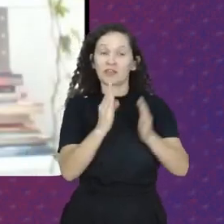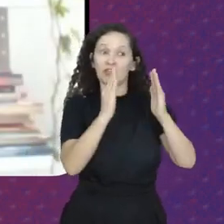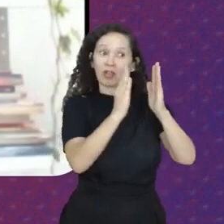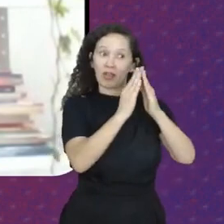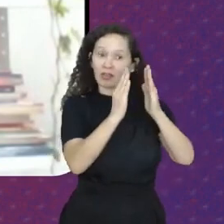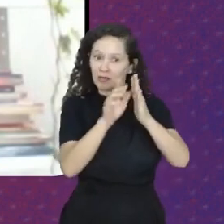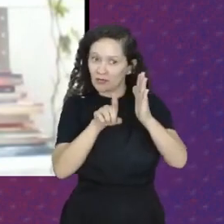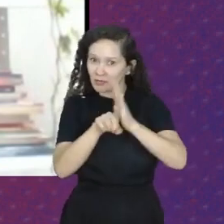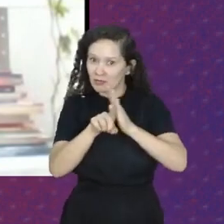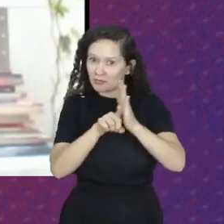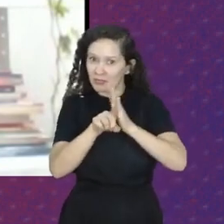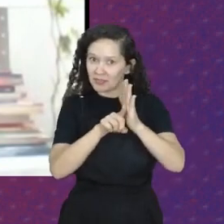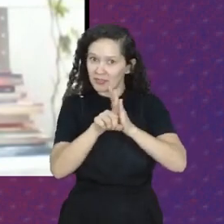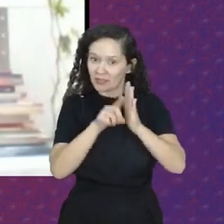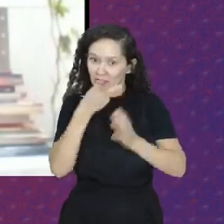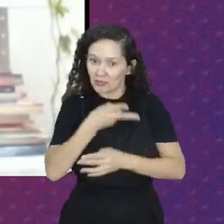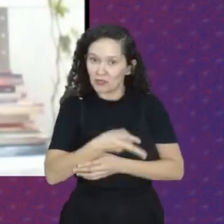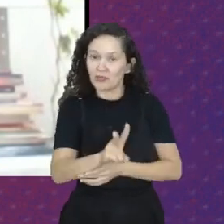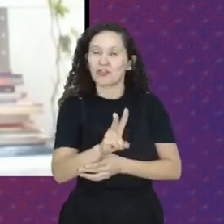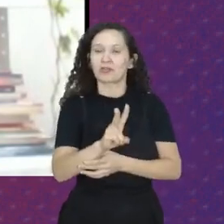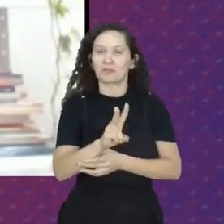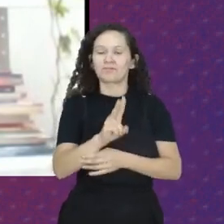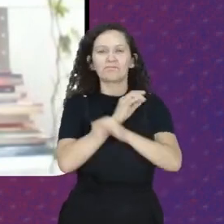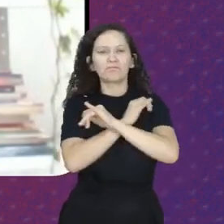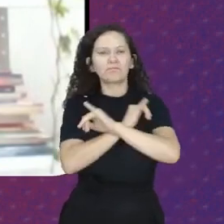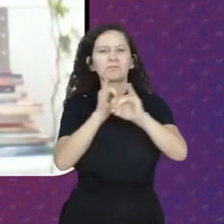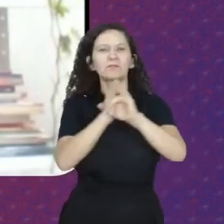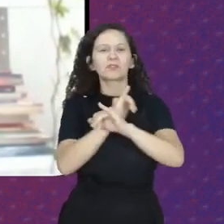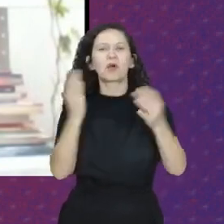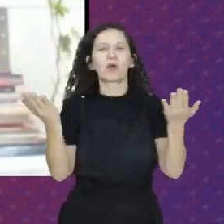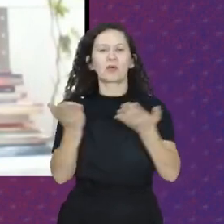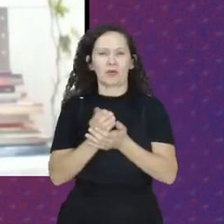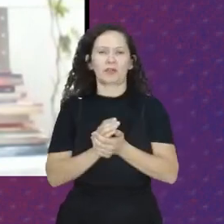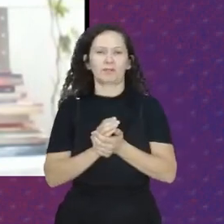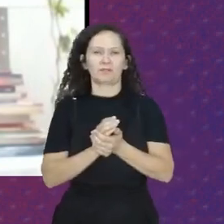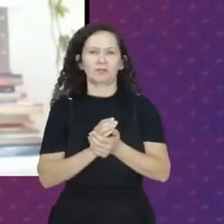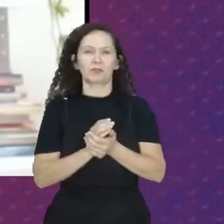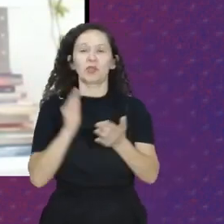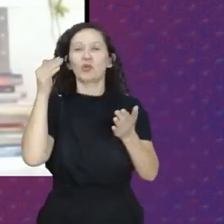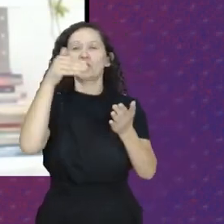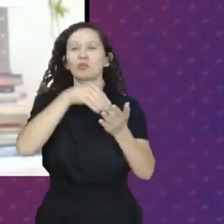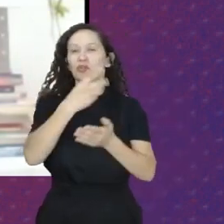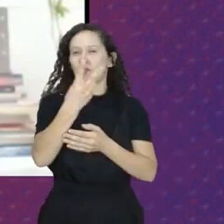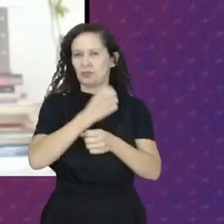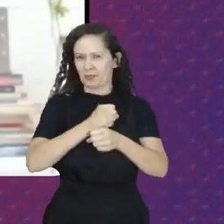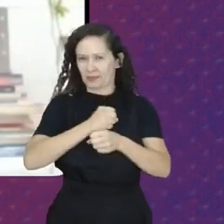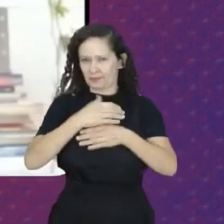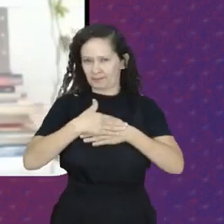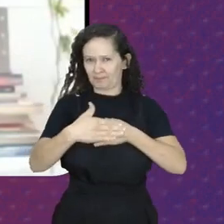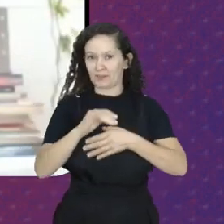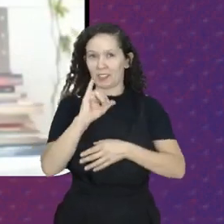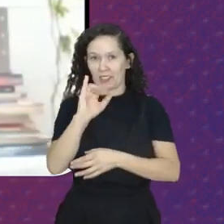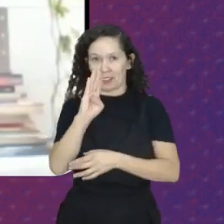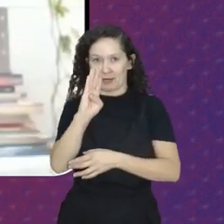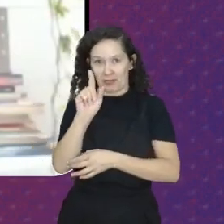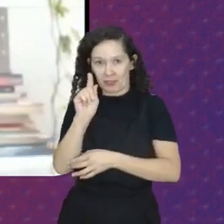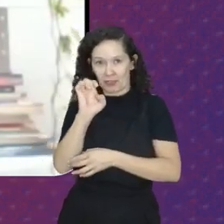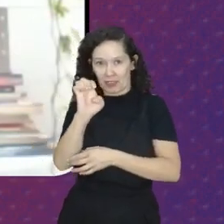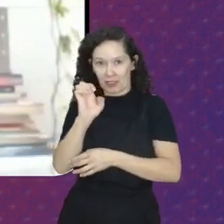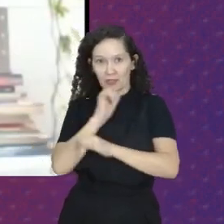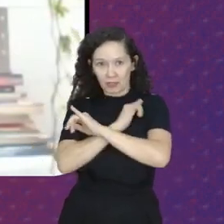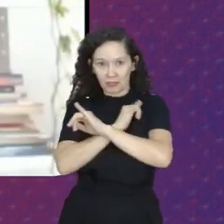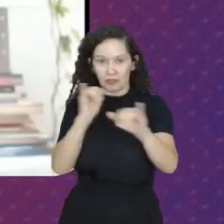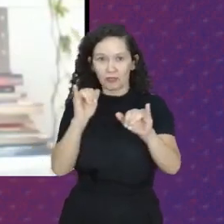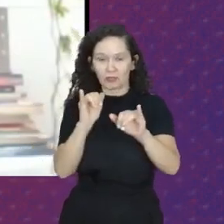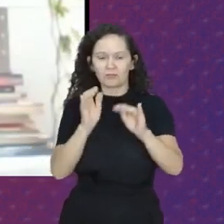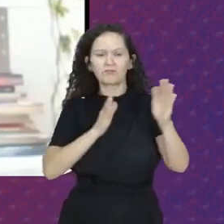Domicílios Contínua, a PNAD, divulgados recentemente, nos últimos 2 anos, pelo IBGE. Então,